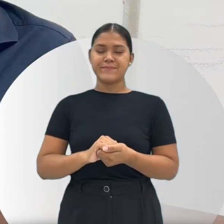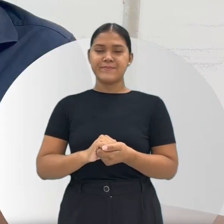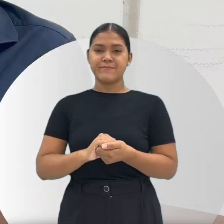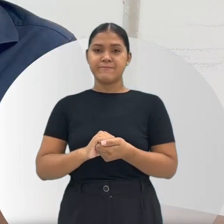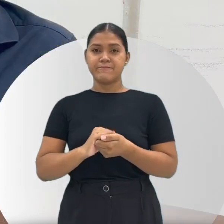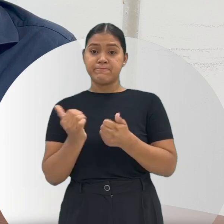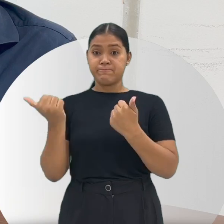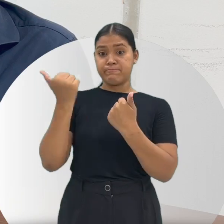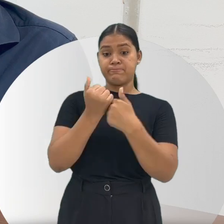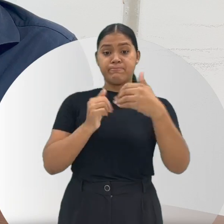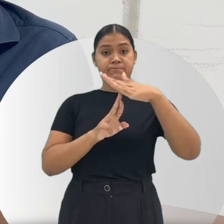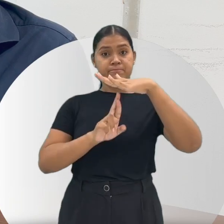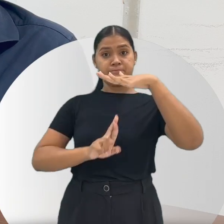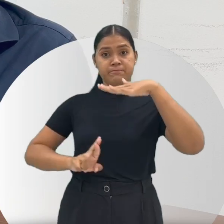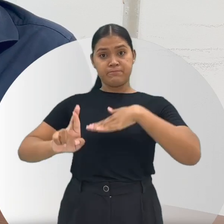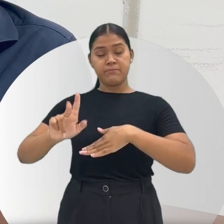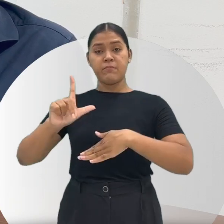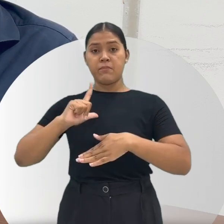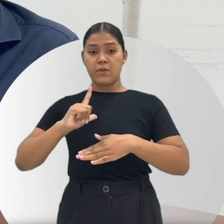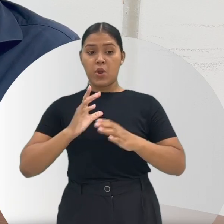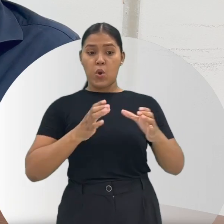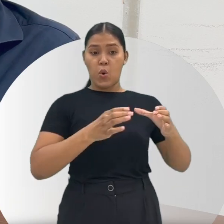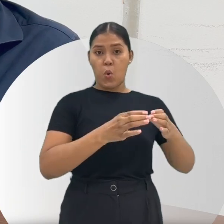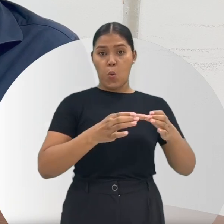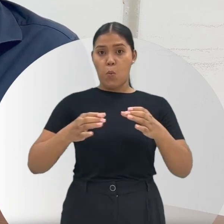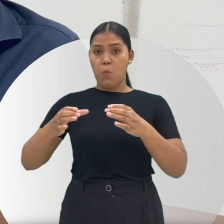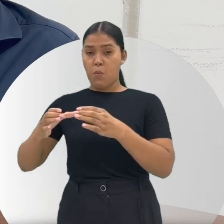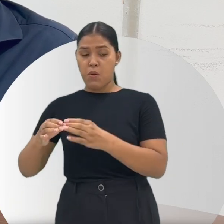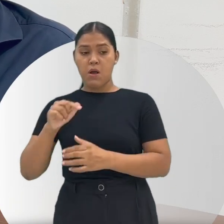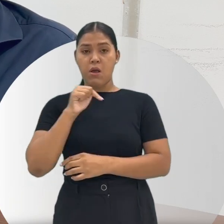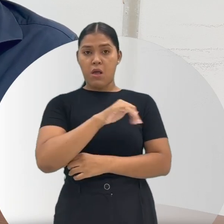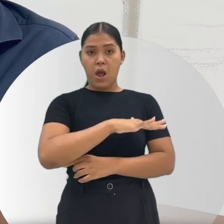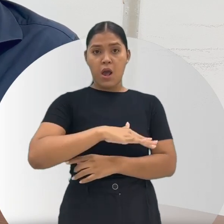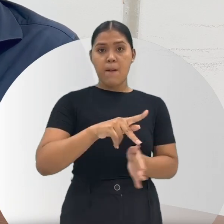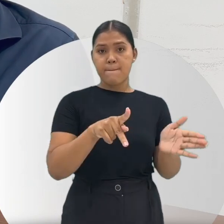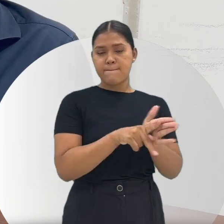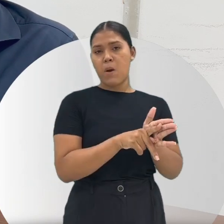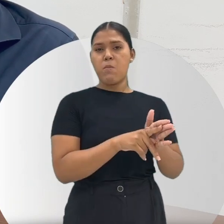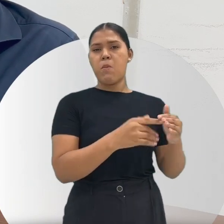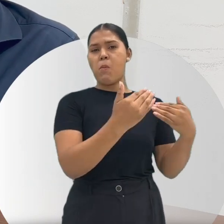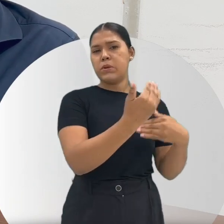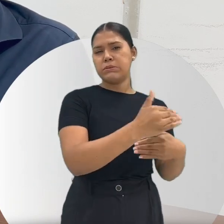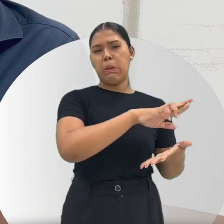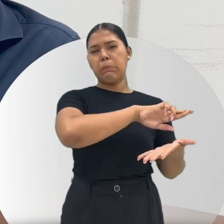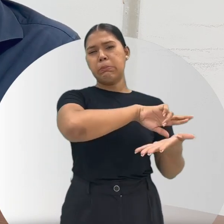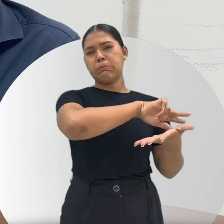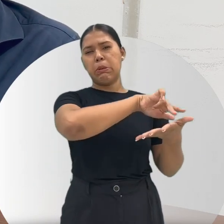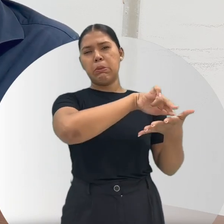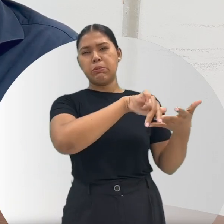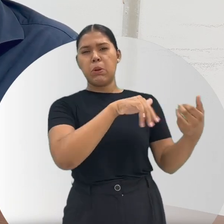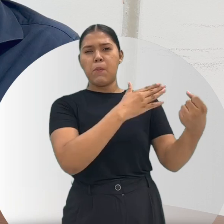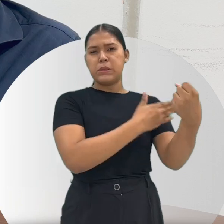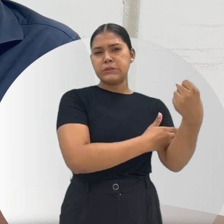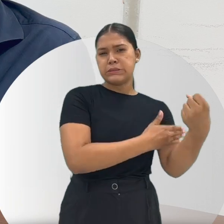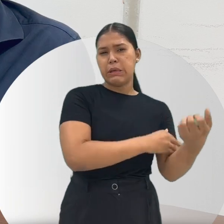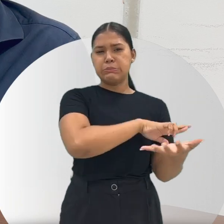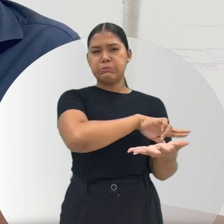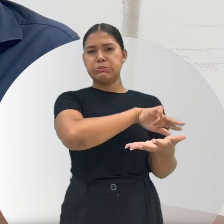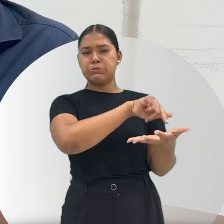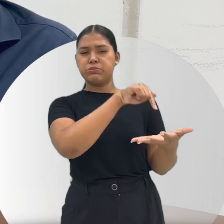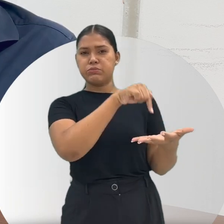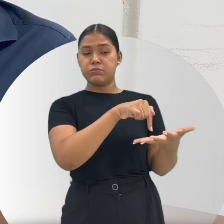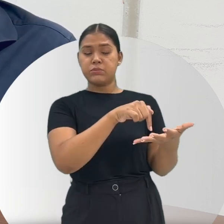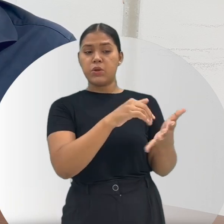em basicamente dois grandes grupos, né? O grupo que trabalha com os processos e regulamentos da instituição, né? do fazer cumprir